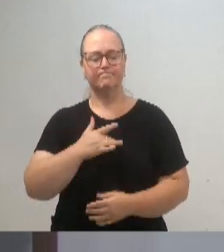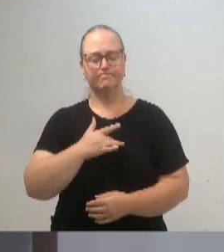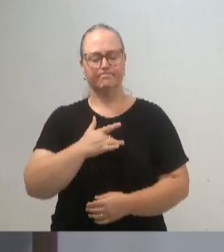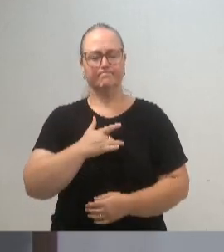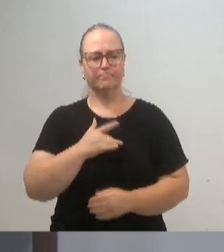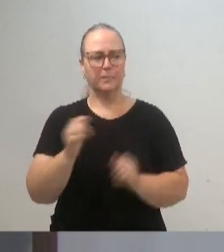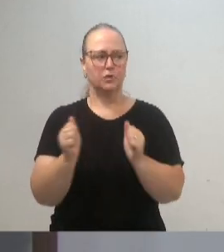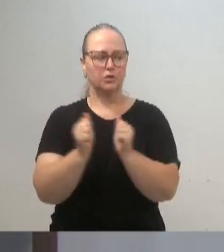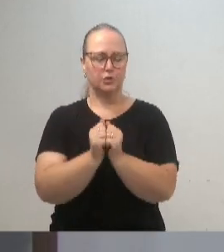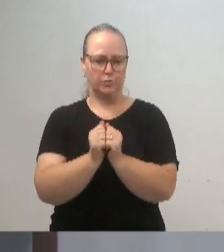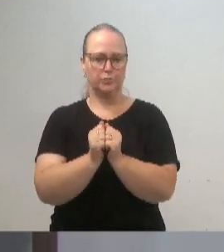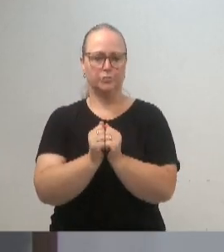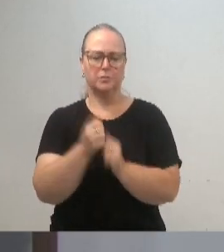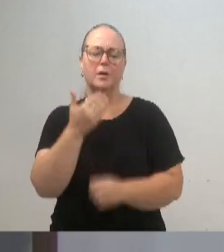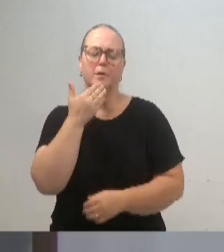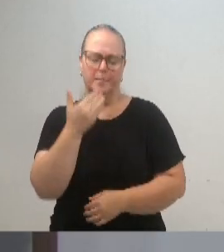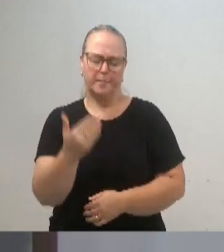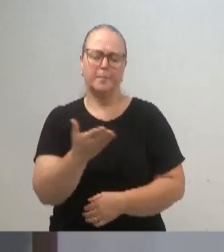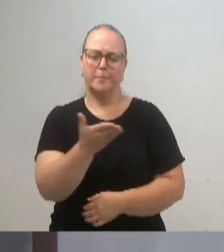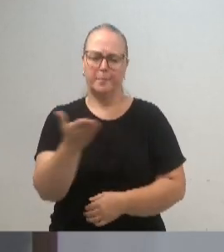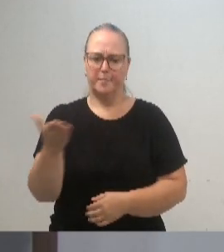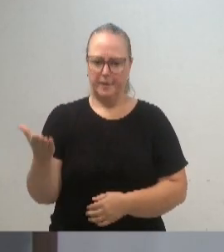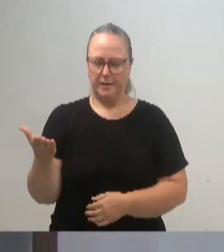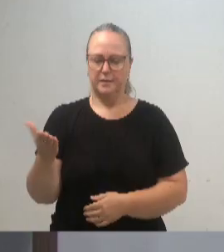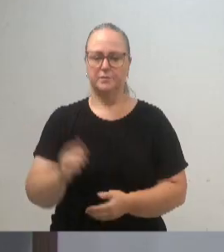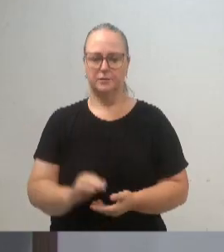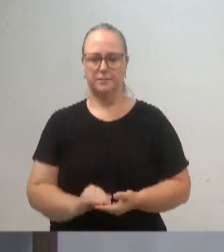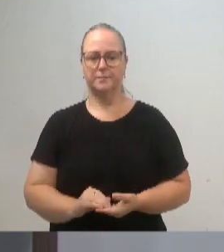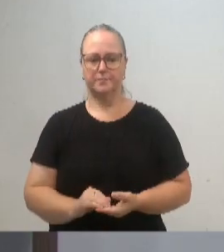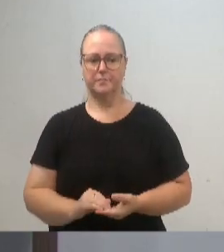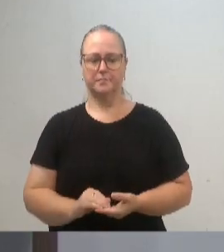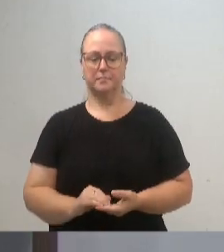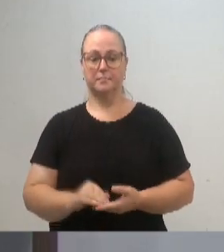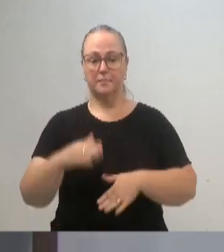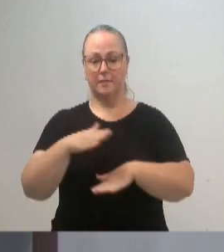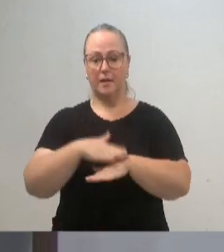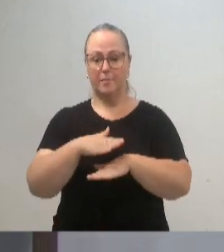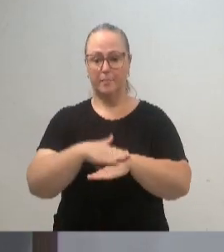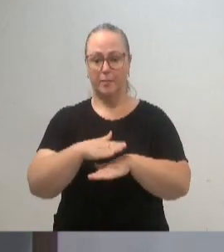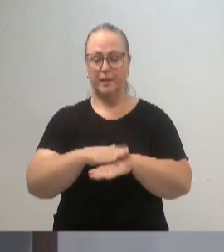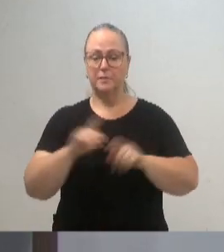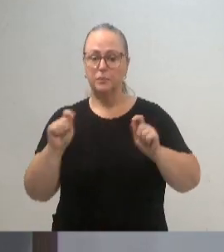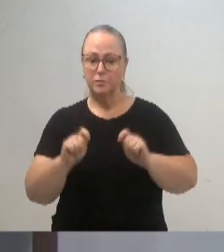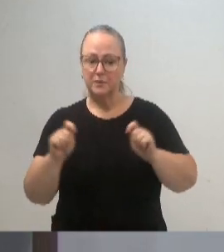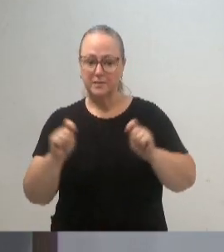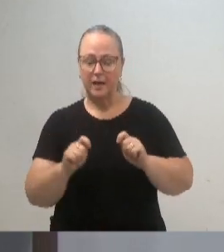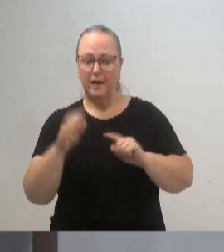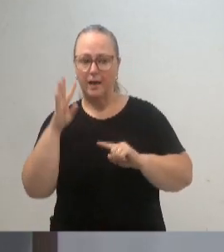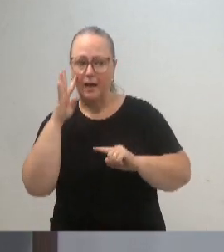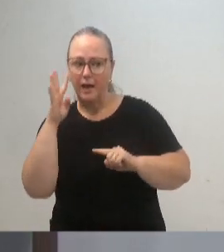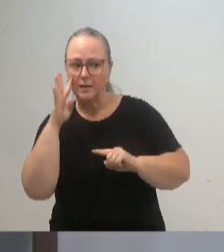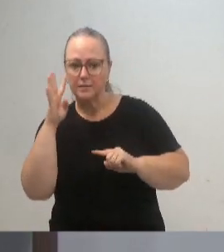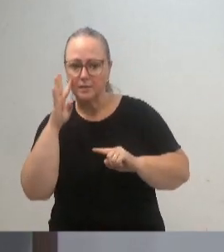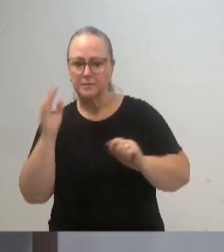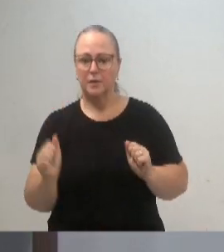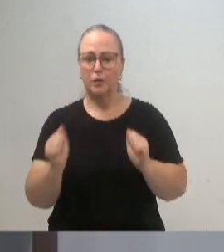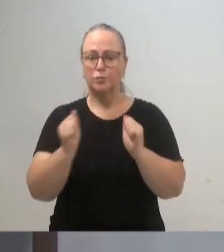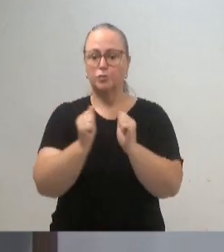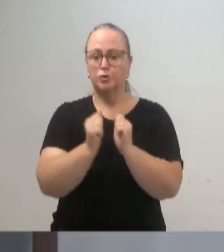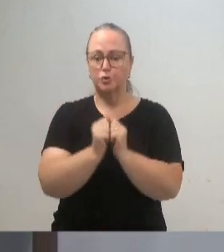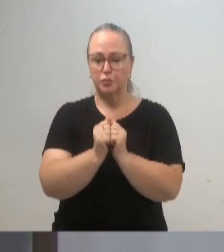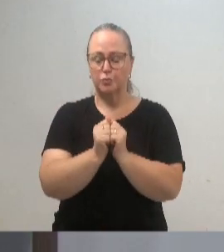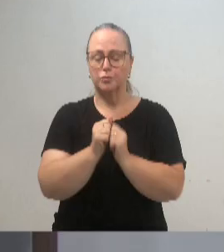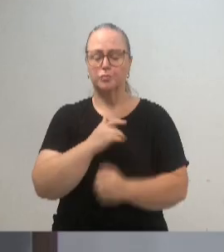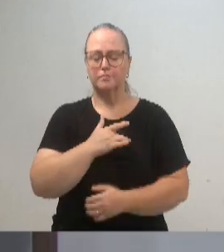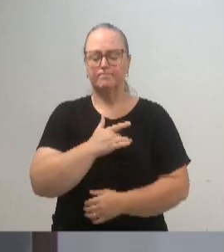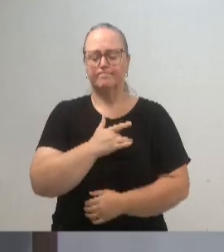coração. Esse é um pedido que eu faço, então, se nesse momento vocês conseguirem fazer essa escuta, com o ouvido e com o coração,